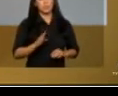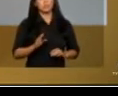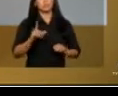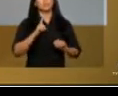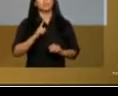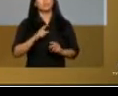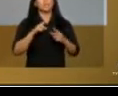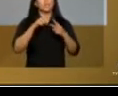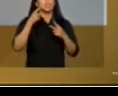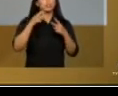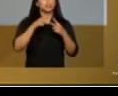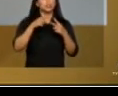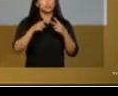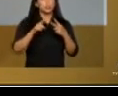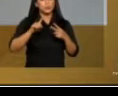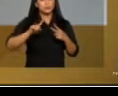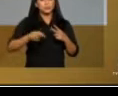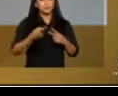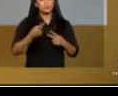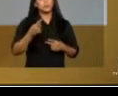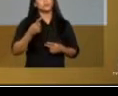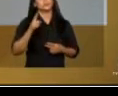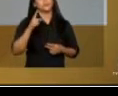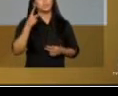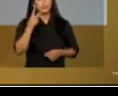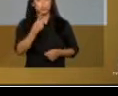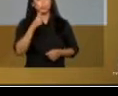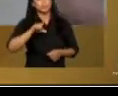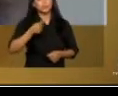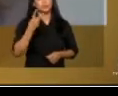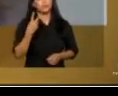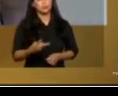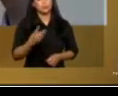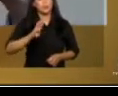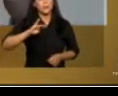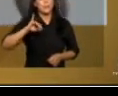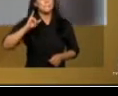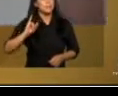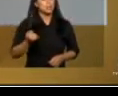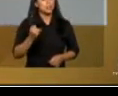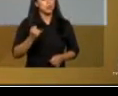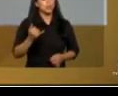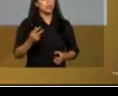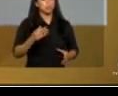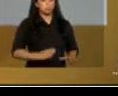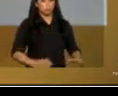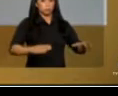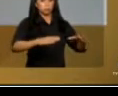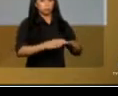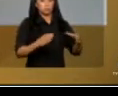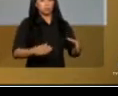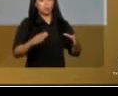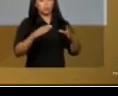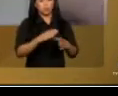de 2,2 milhões de barris de petróleo por dia. E o país também importa derivados de